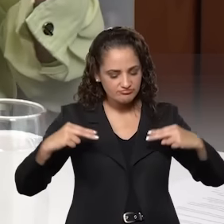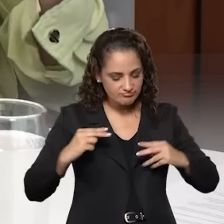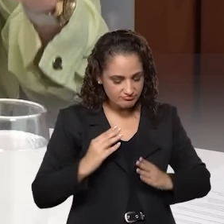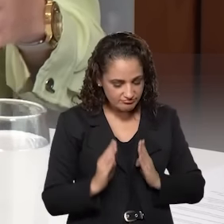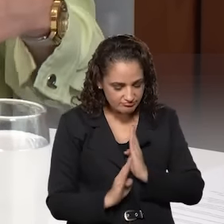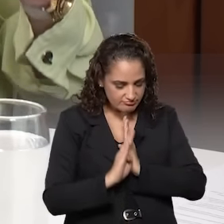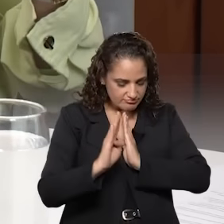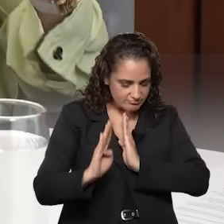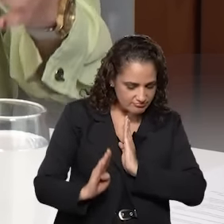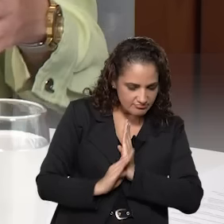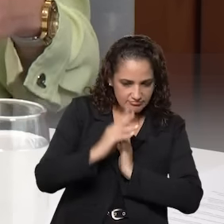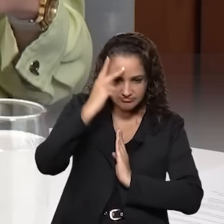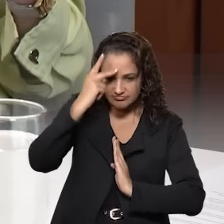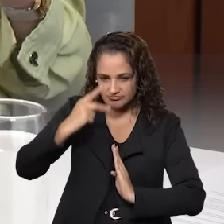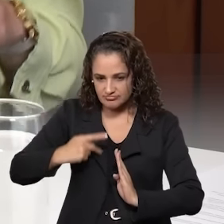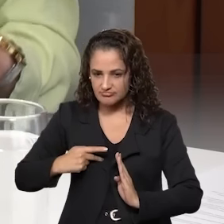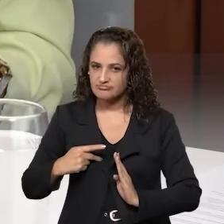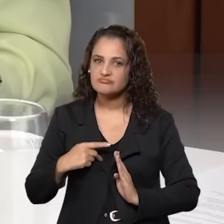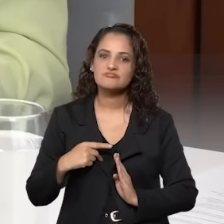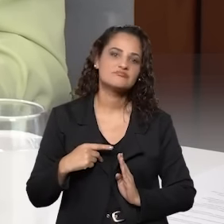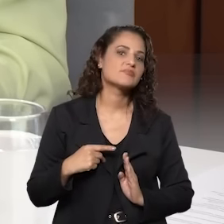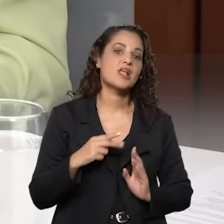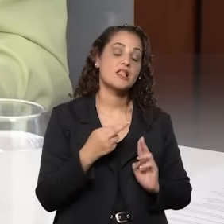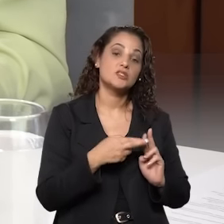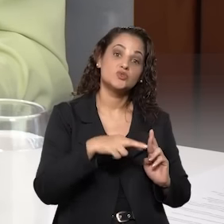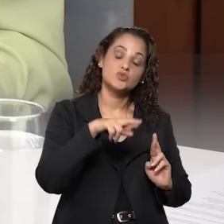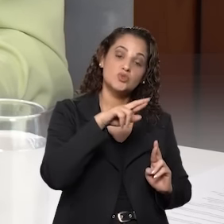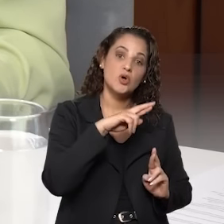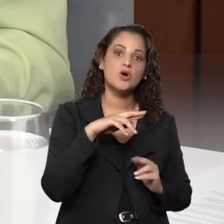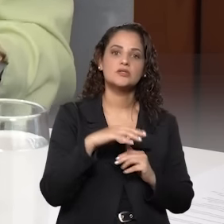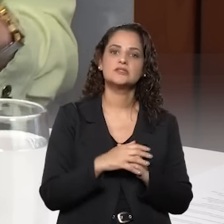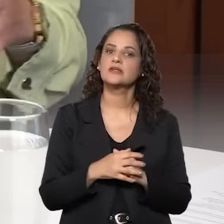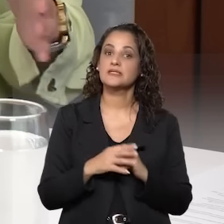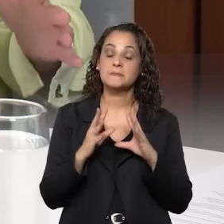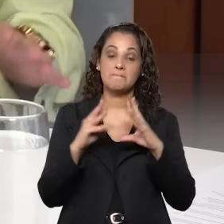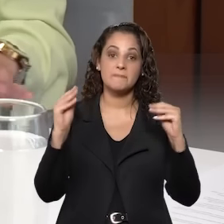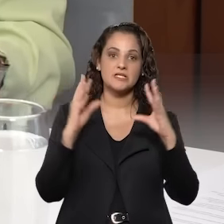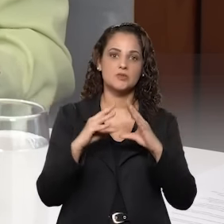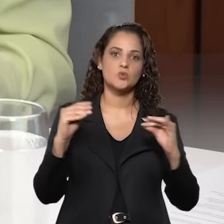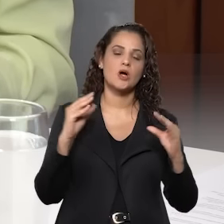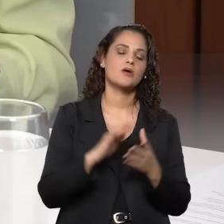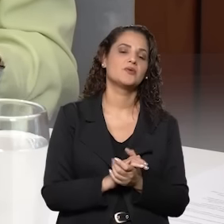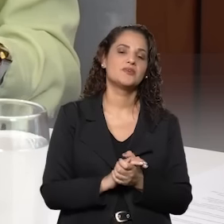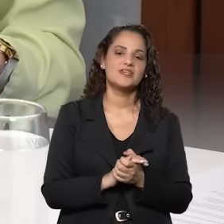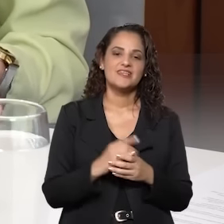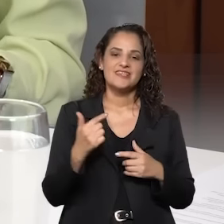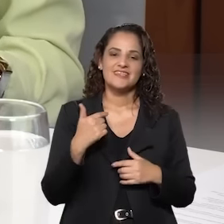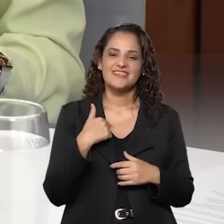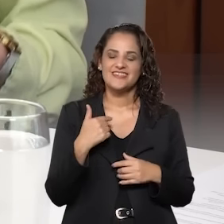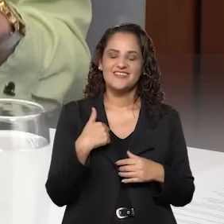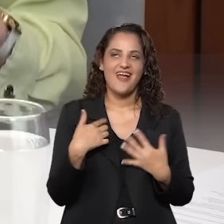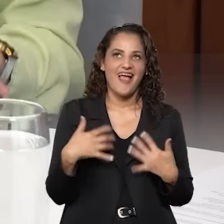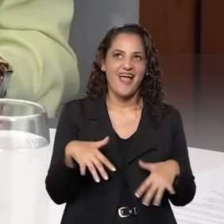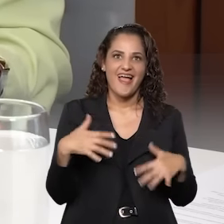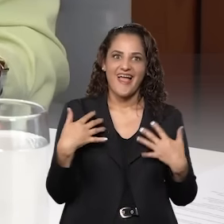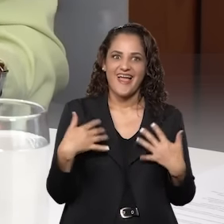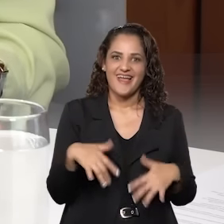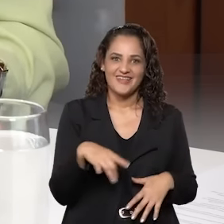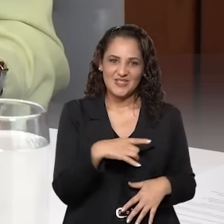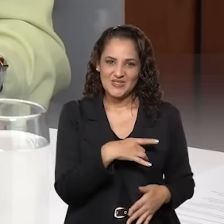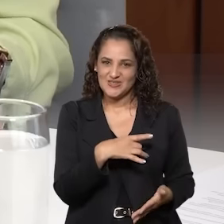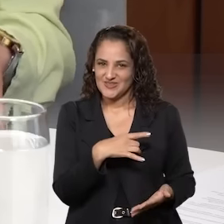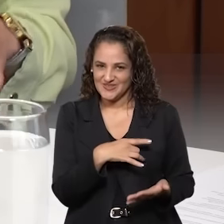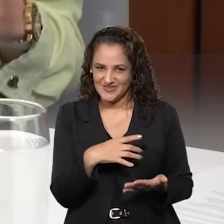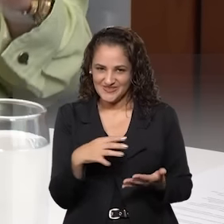descoberta espiritual Religiosa e eu tô assim devorando esse livro e completamente apaixonada e morrendo de medo